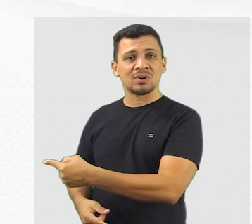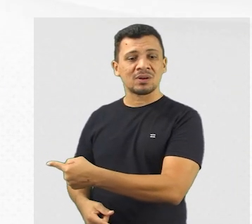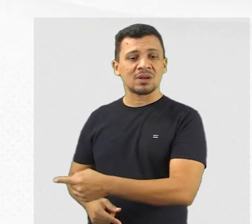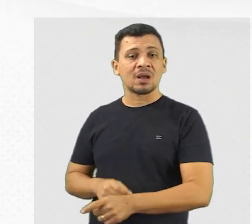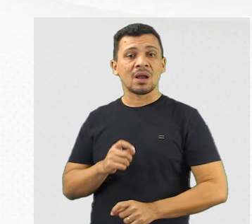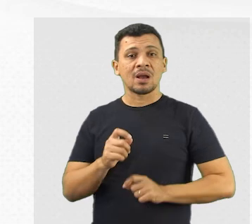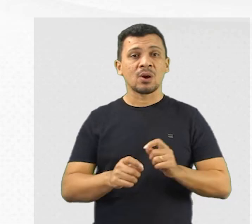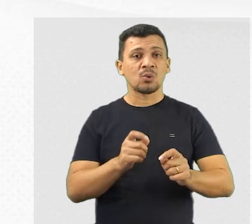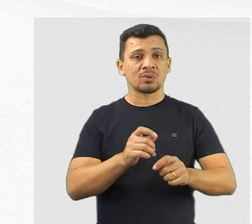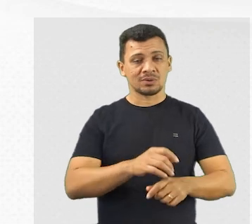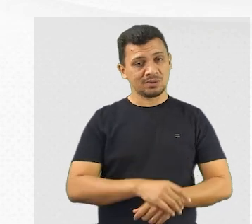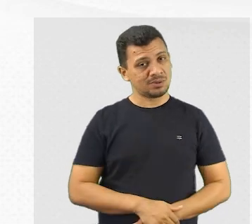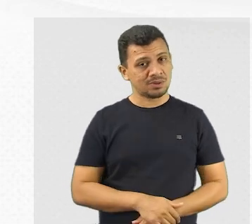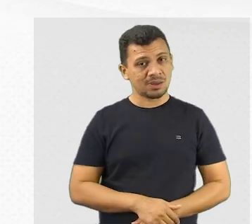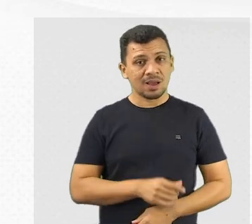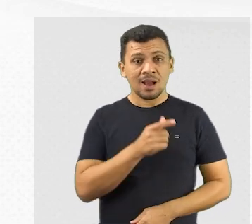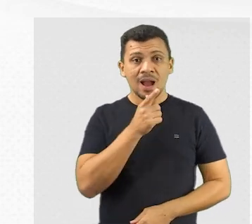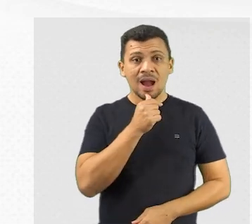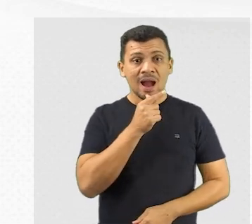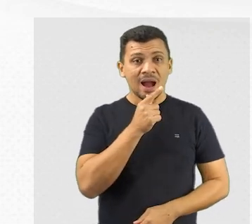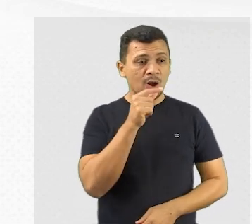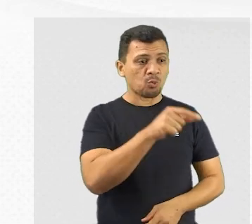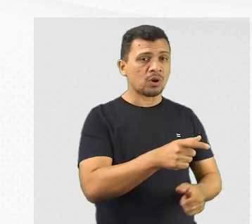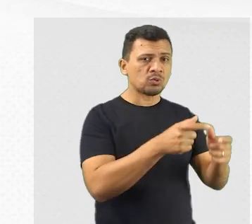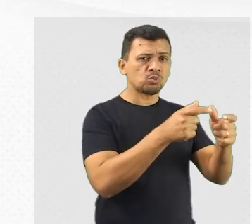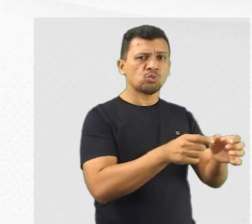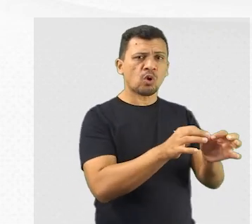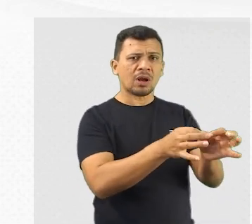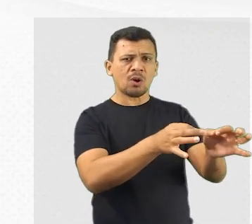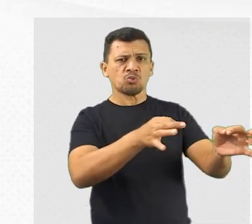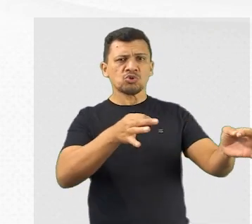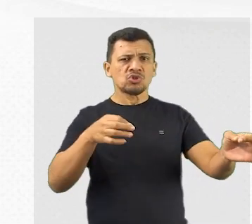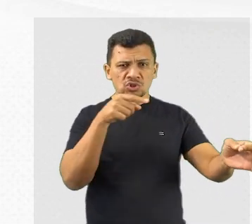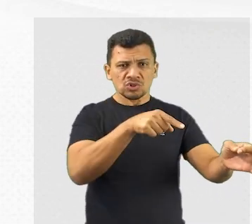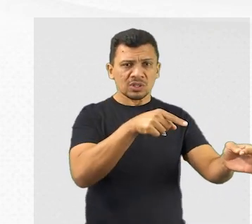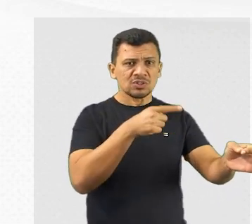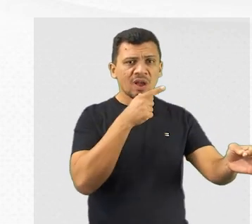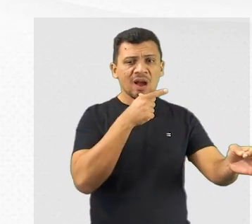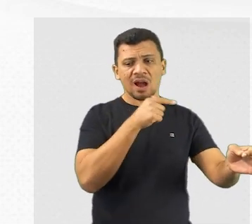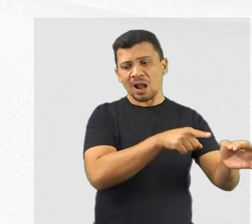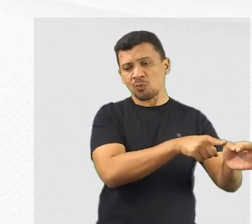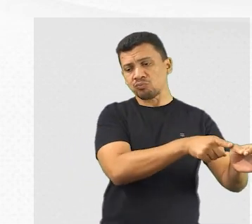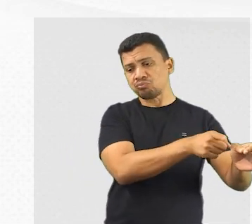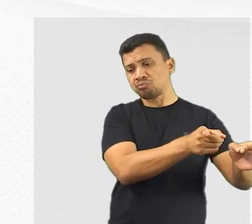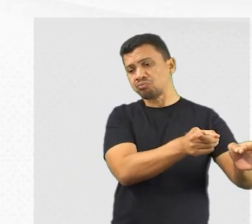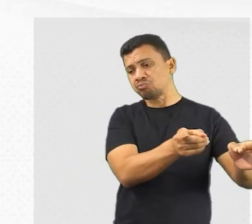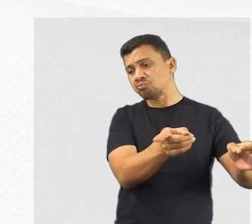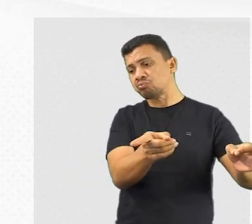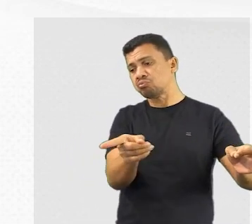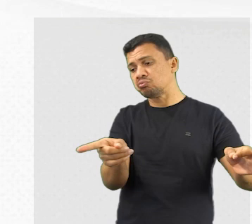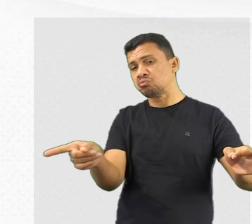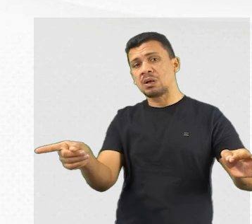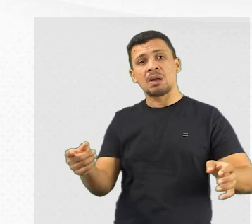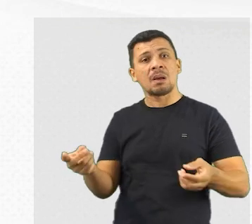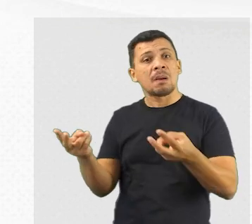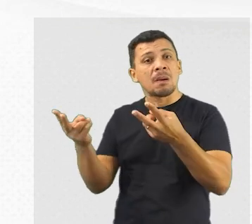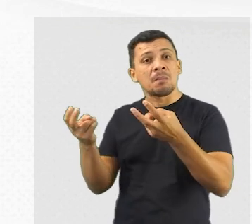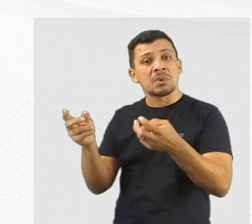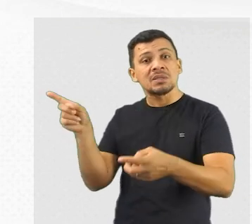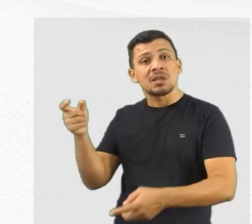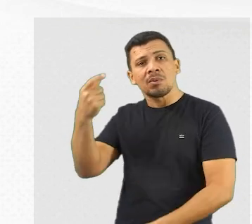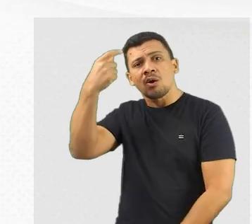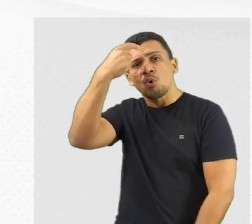transportar água de um local distante para o outro. Ou seja, olha o nível de consciência